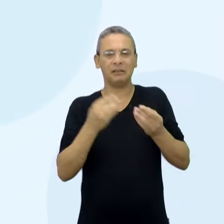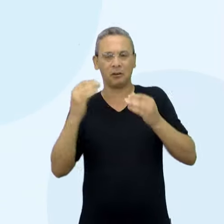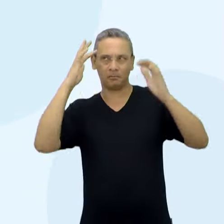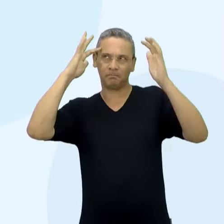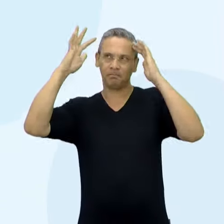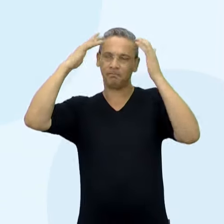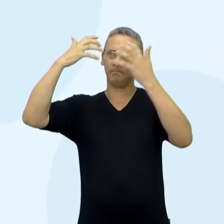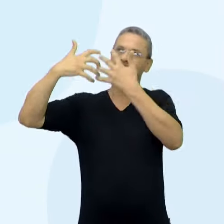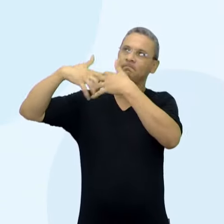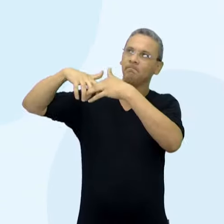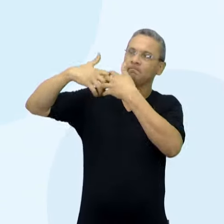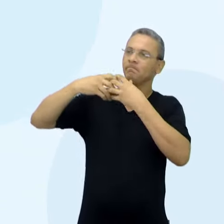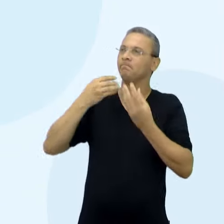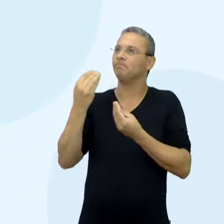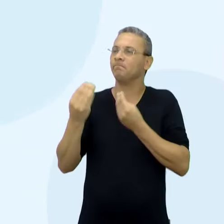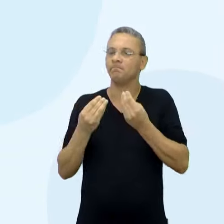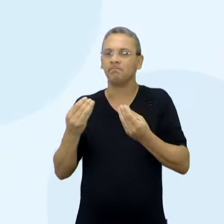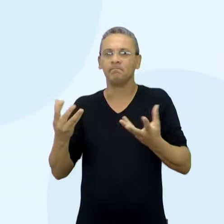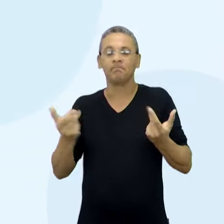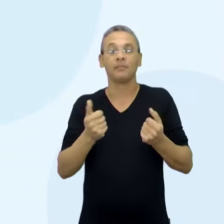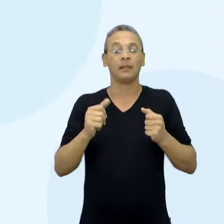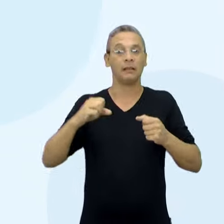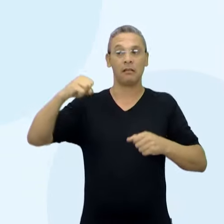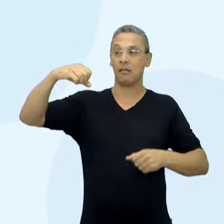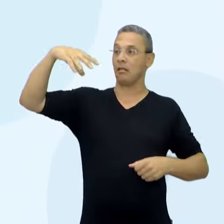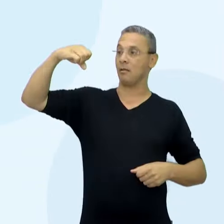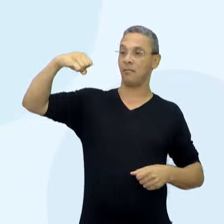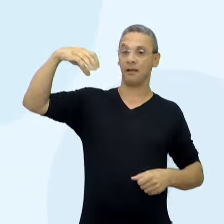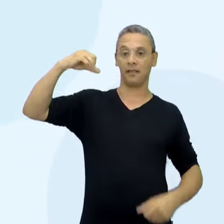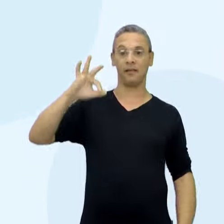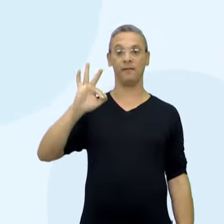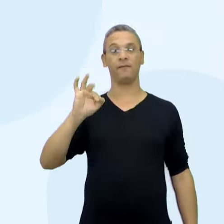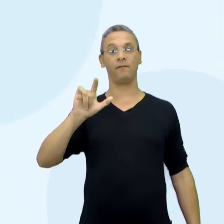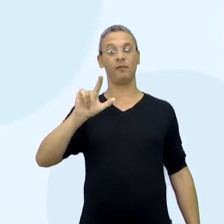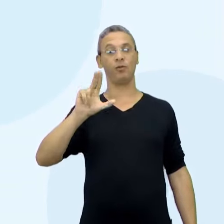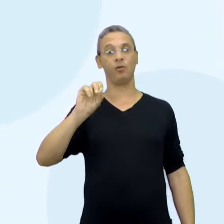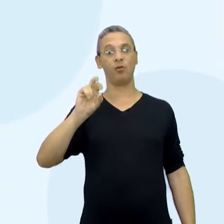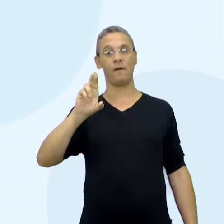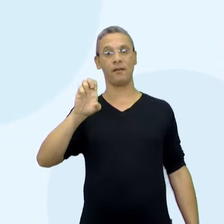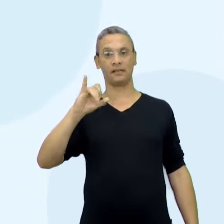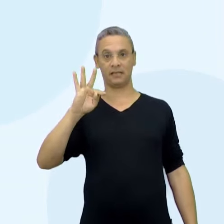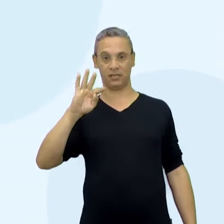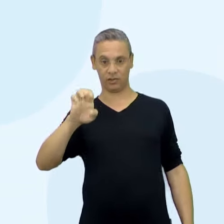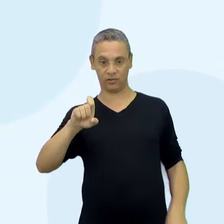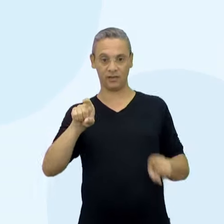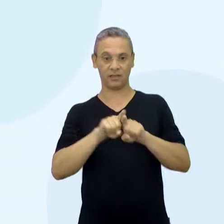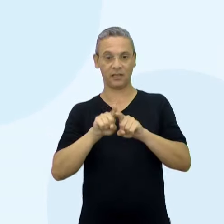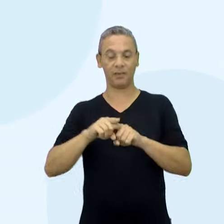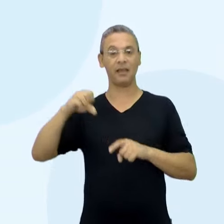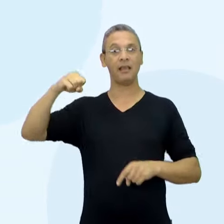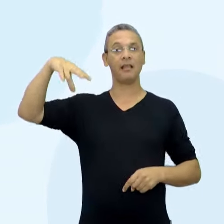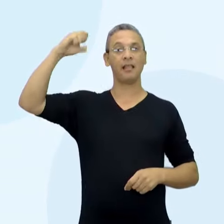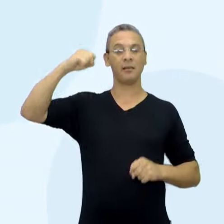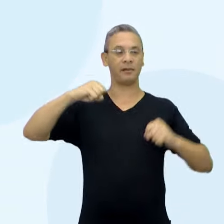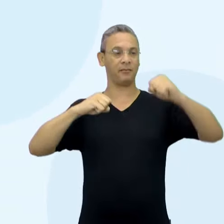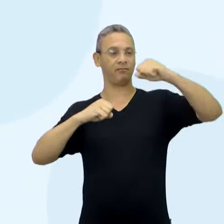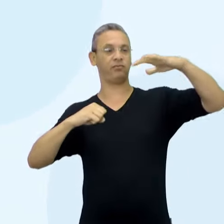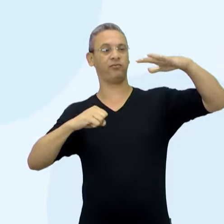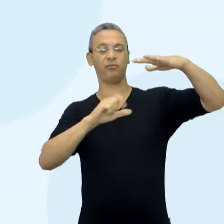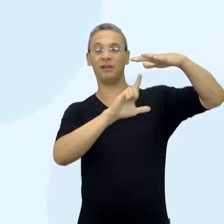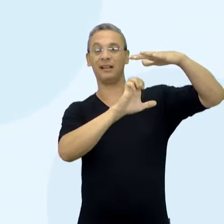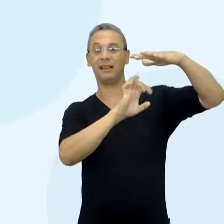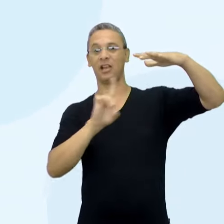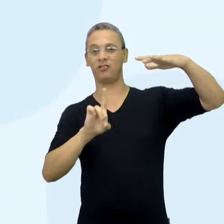aí a respeito da eficiência da lâmpada fluorescente compacta e da lâmpada de LED, né? Como é que